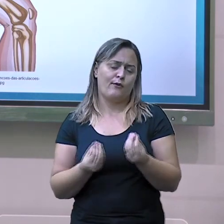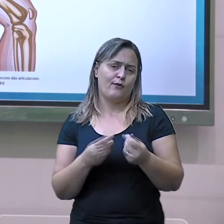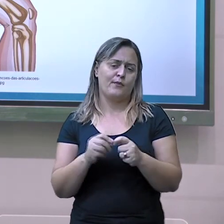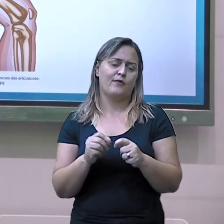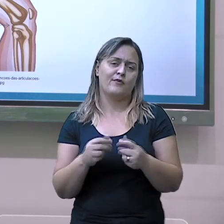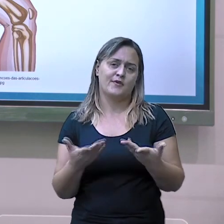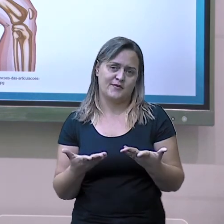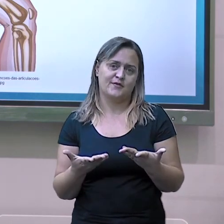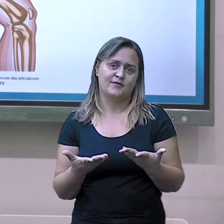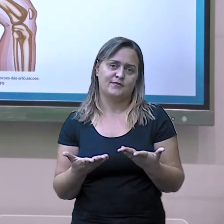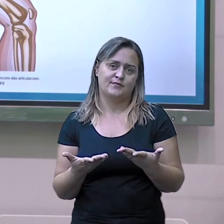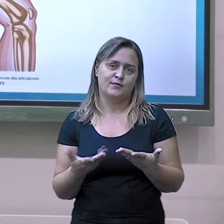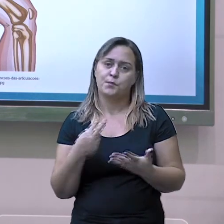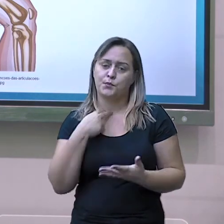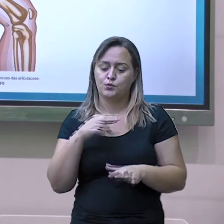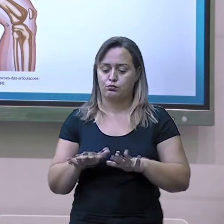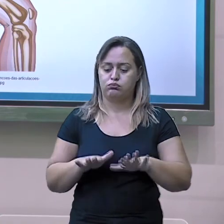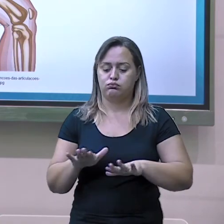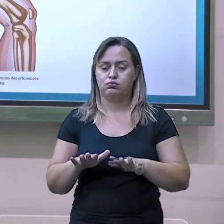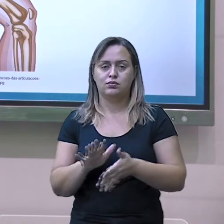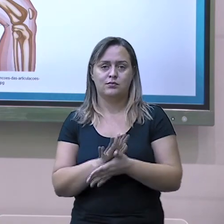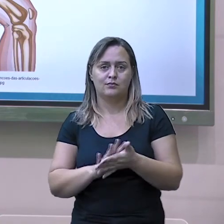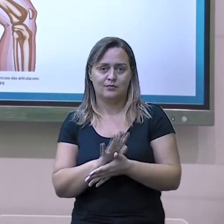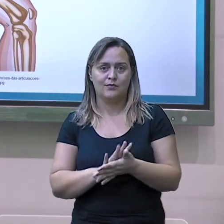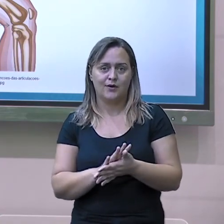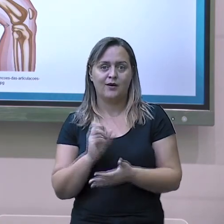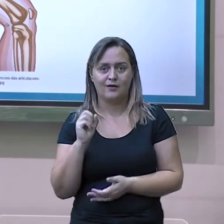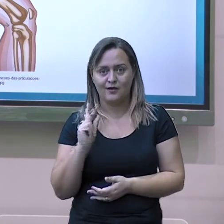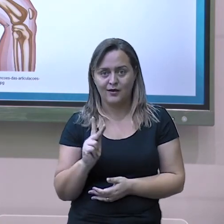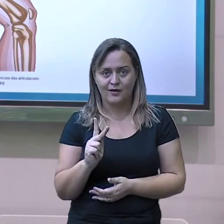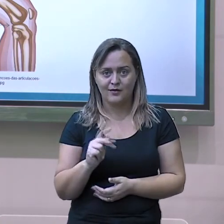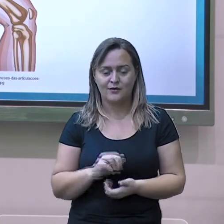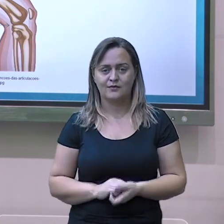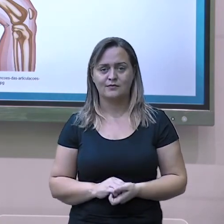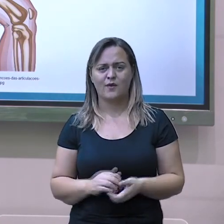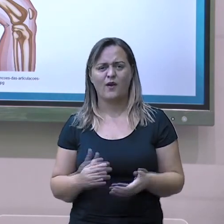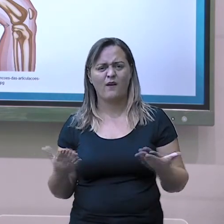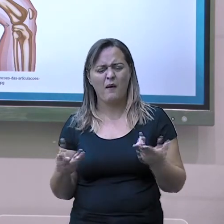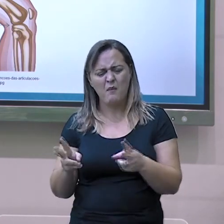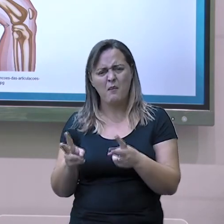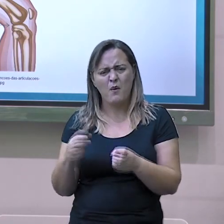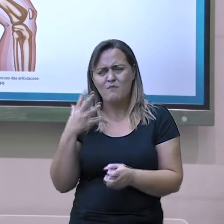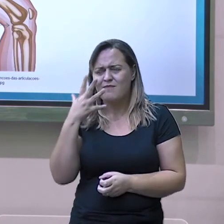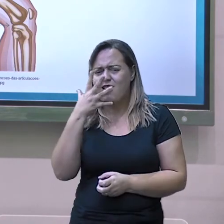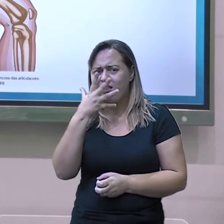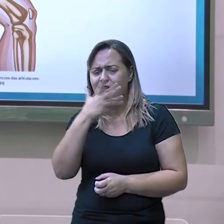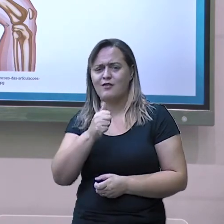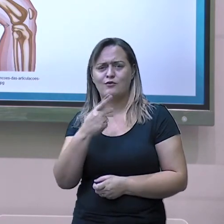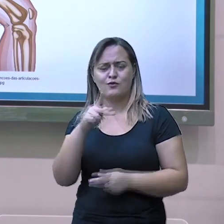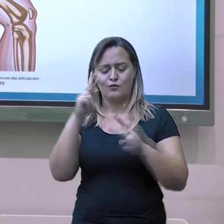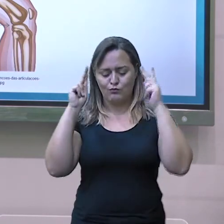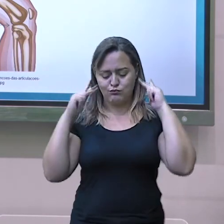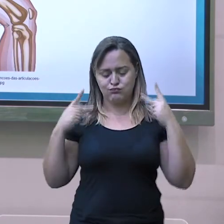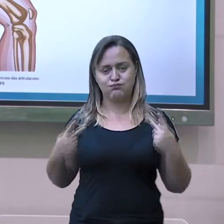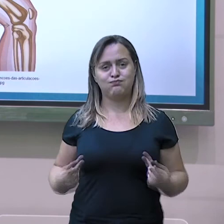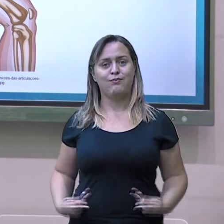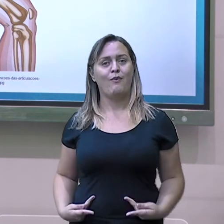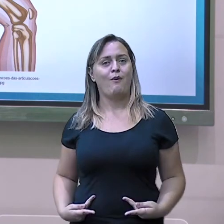difícil realizar movimentos. Beleza? Olha que lindo, gente! O seu esqueleto